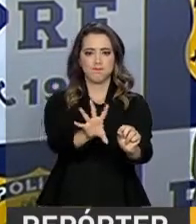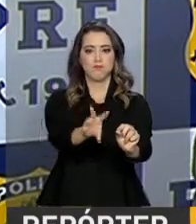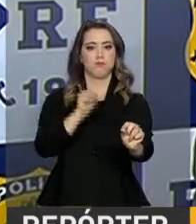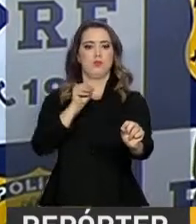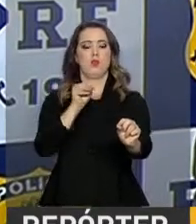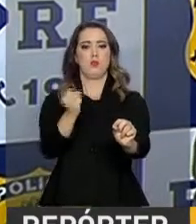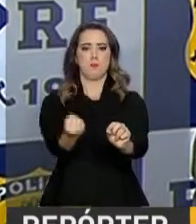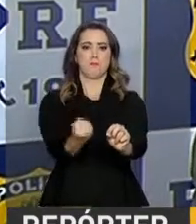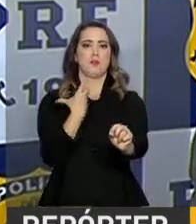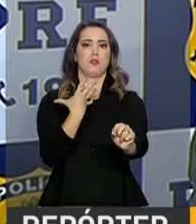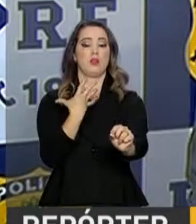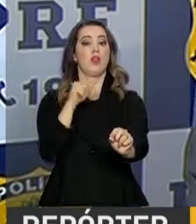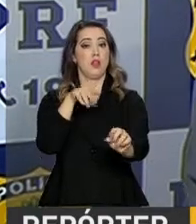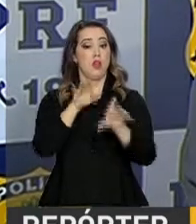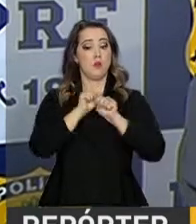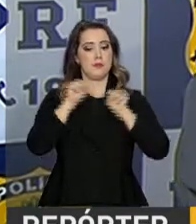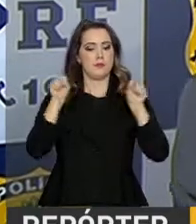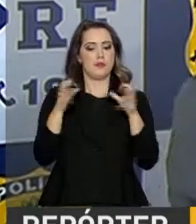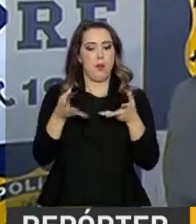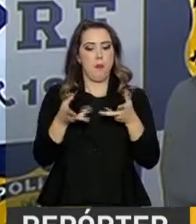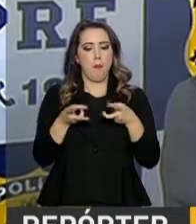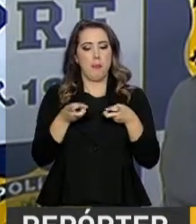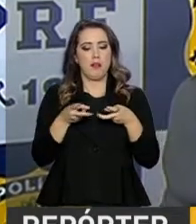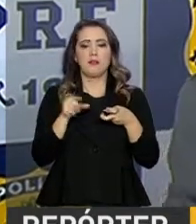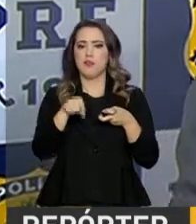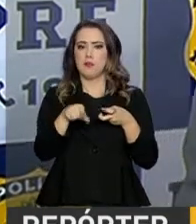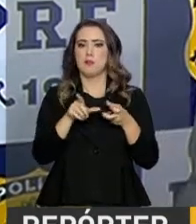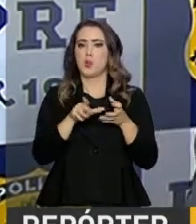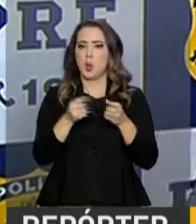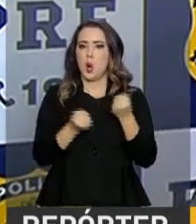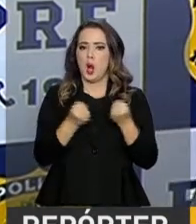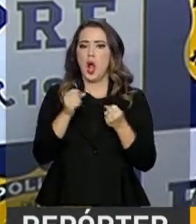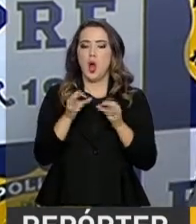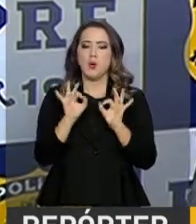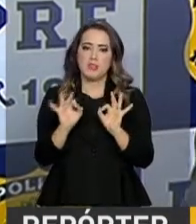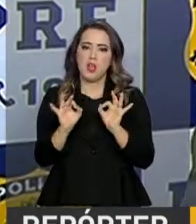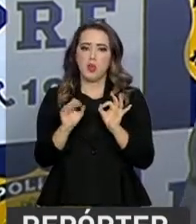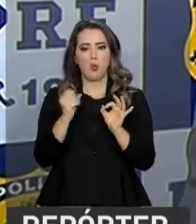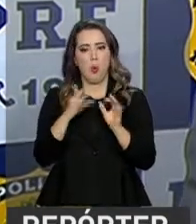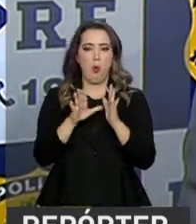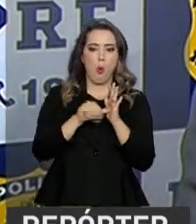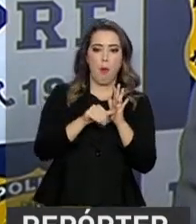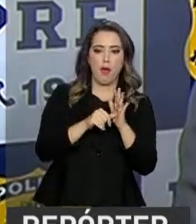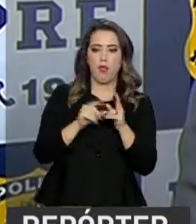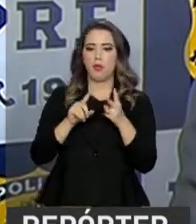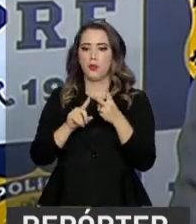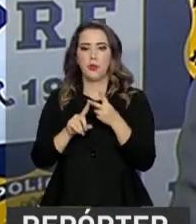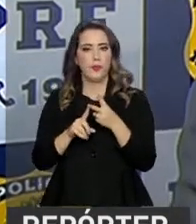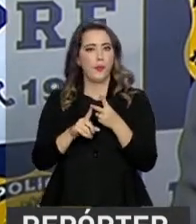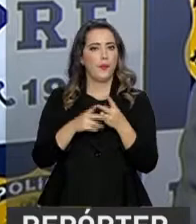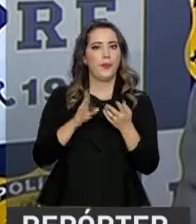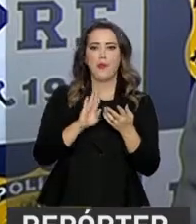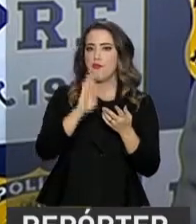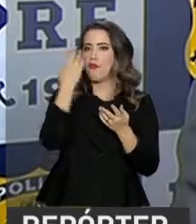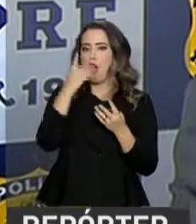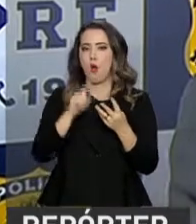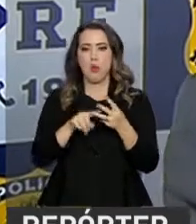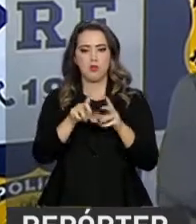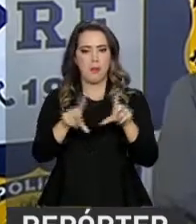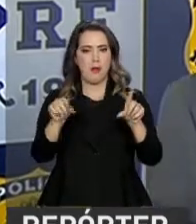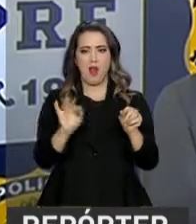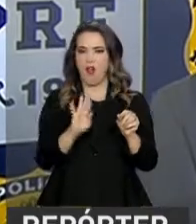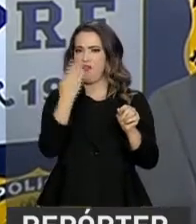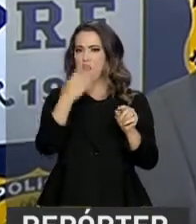para um centro tá certo que então vai dizer se aquele carro é um carro roubado já que ele carrega desviado se aquele carro teve